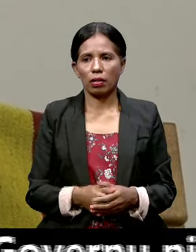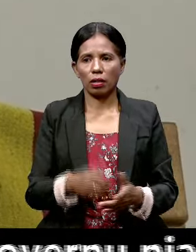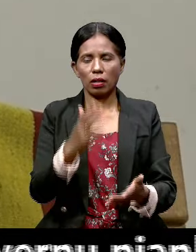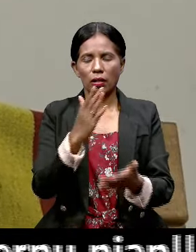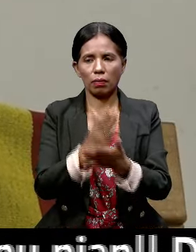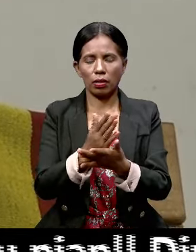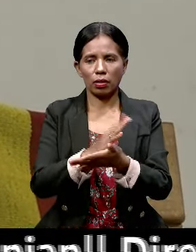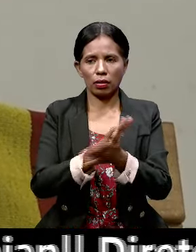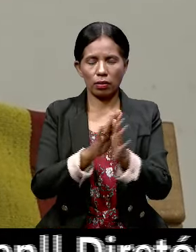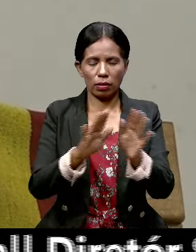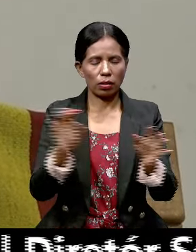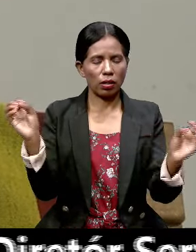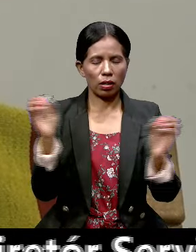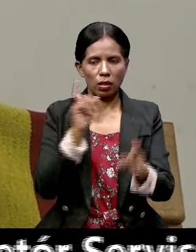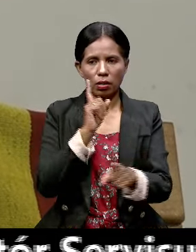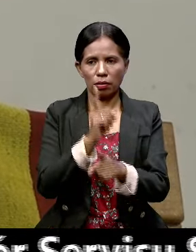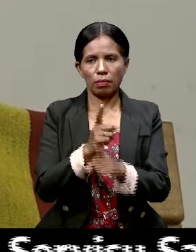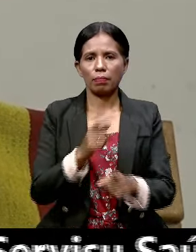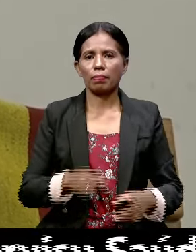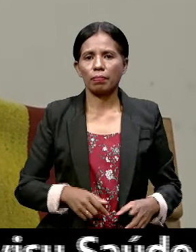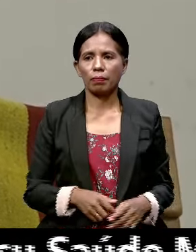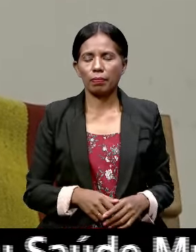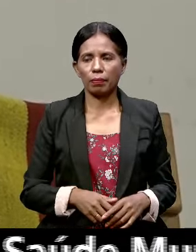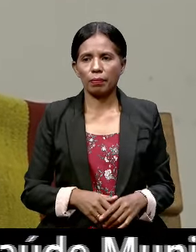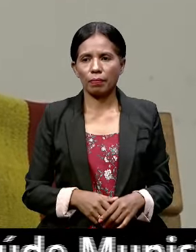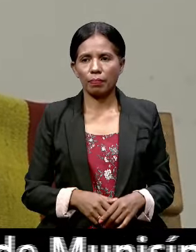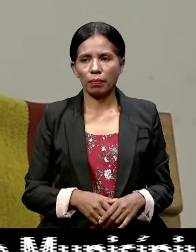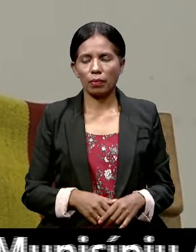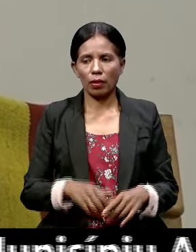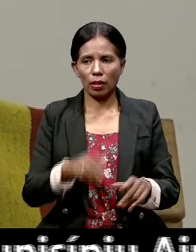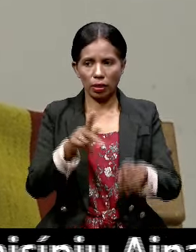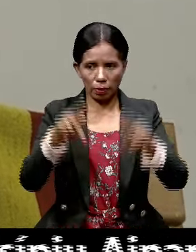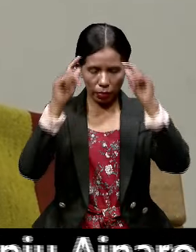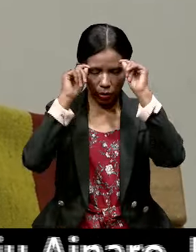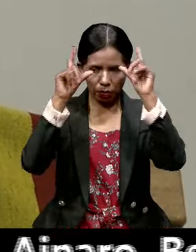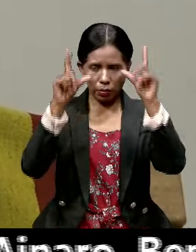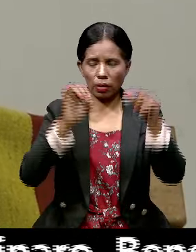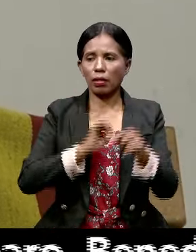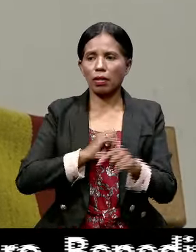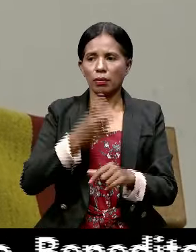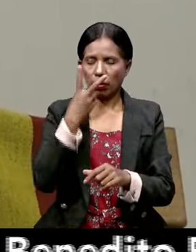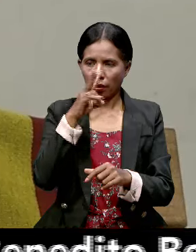unidade nelos. E Timor Man, agora é,